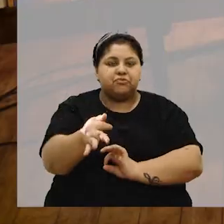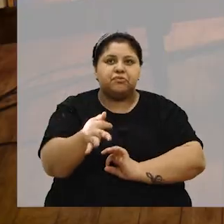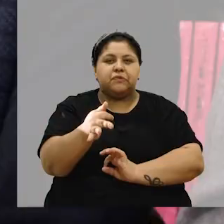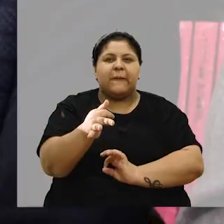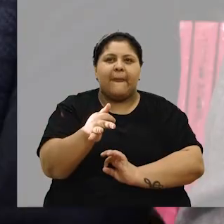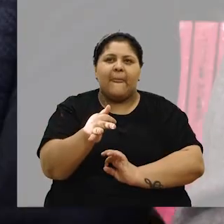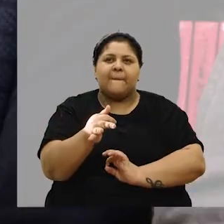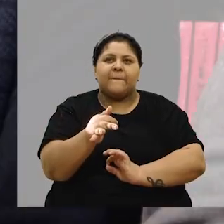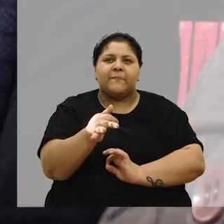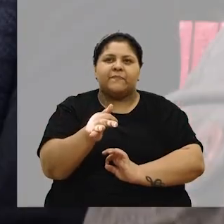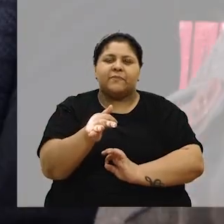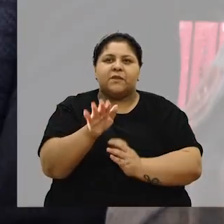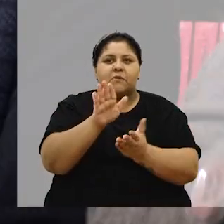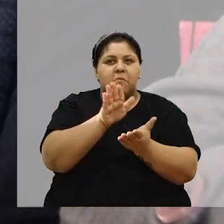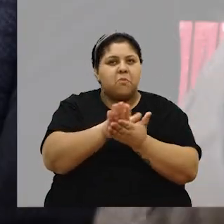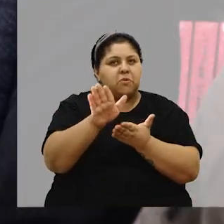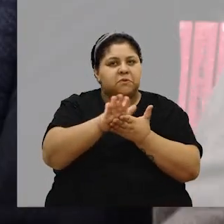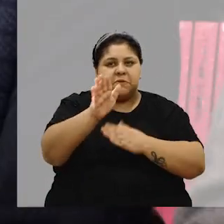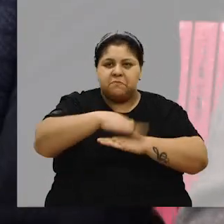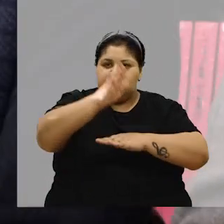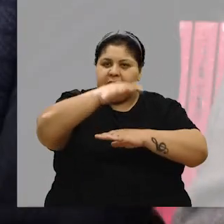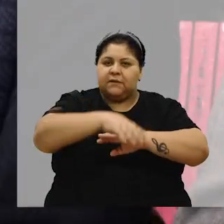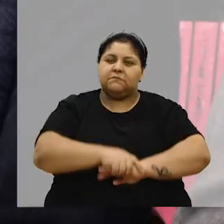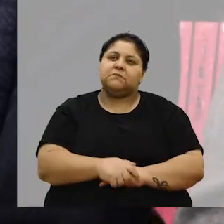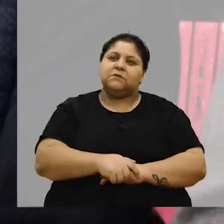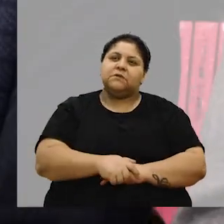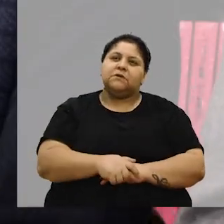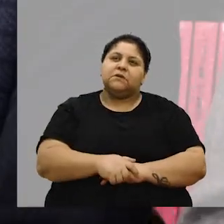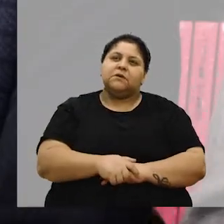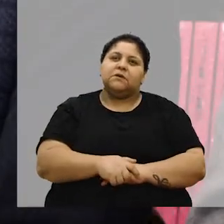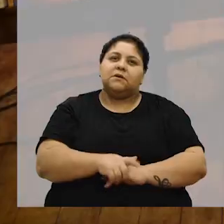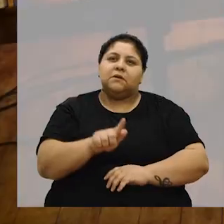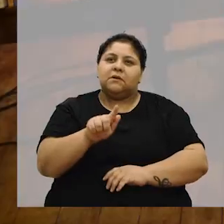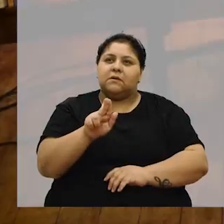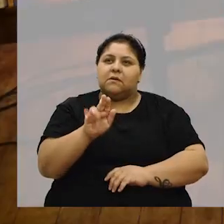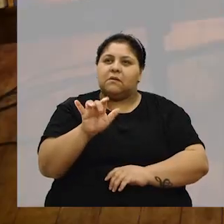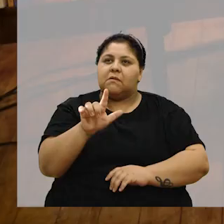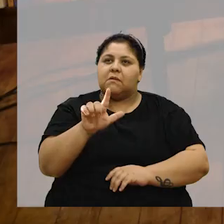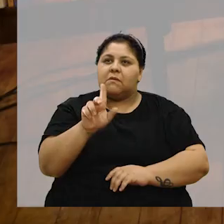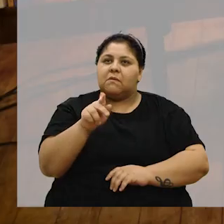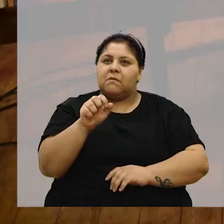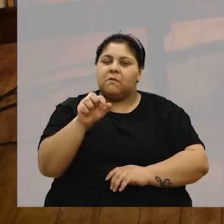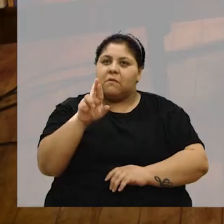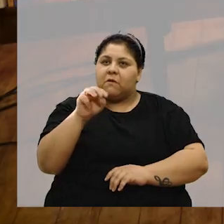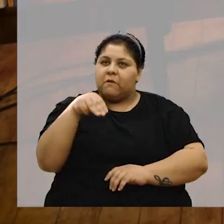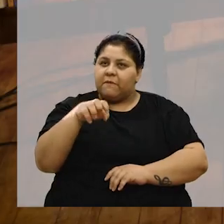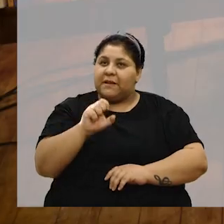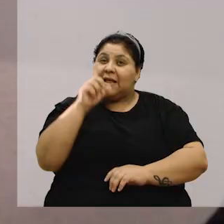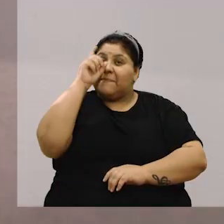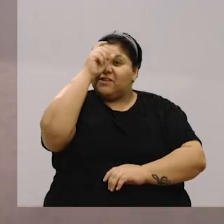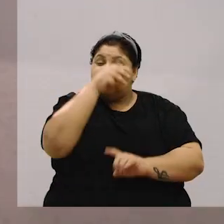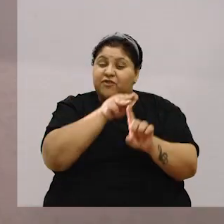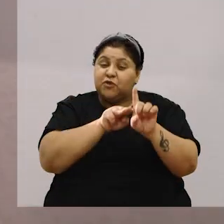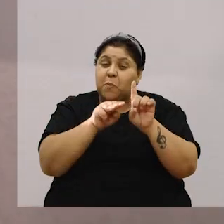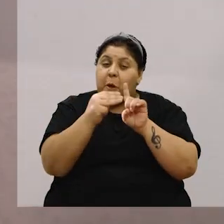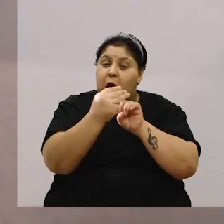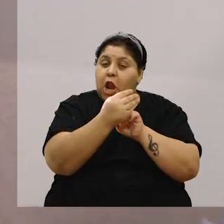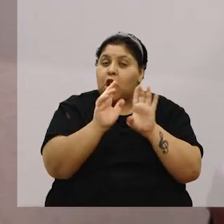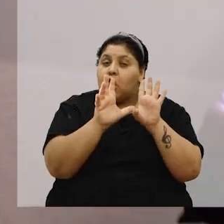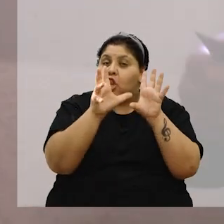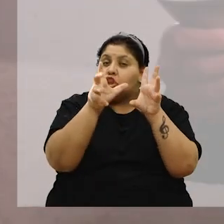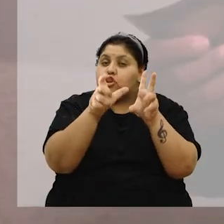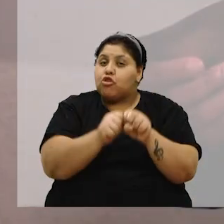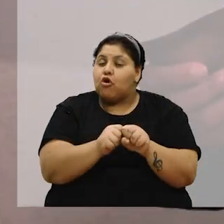para frente, enfim, produzir cada vez mais. Nessa toada, Guilherme, em que é difícil o